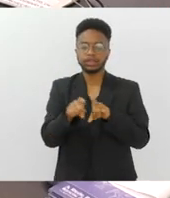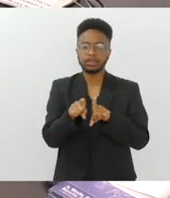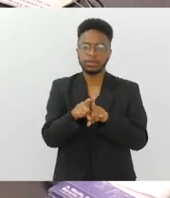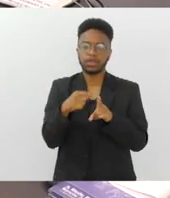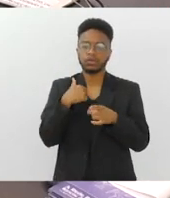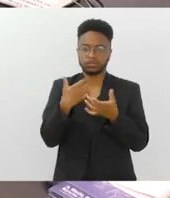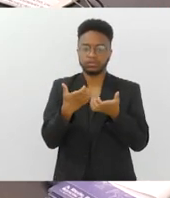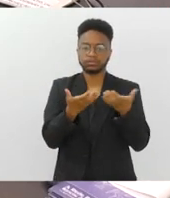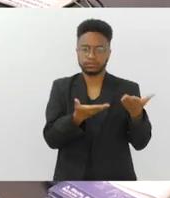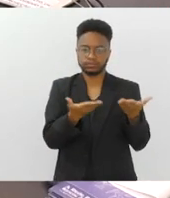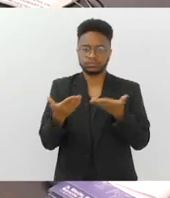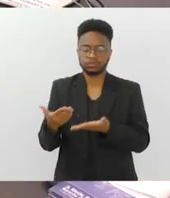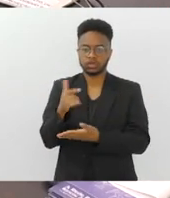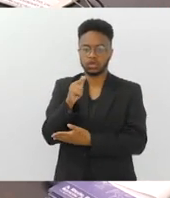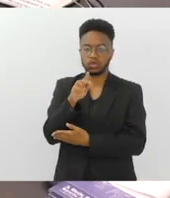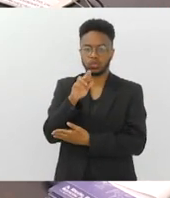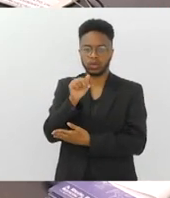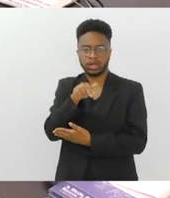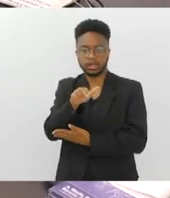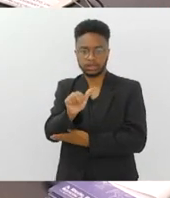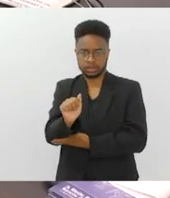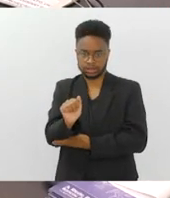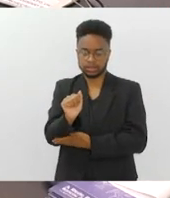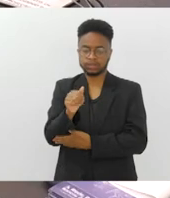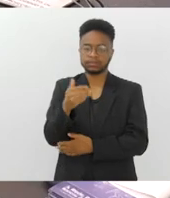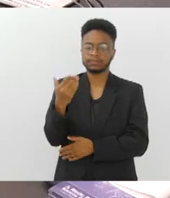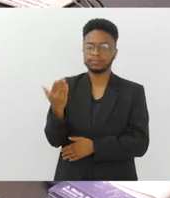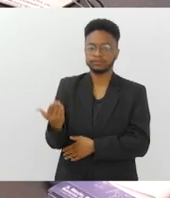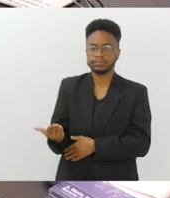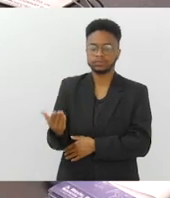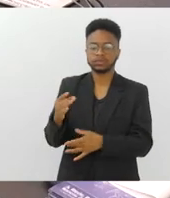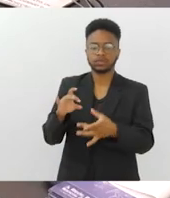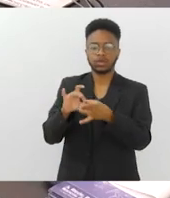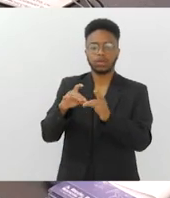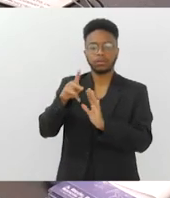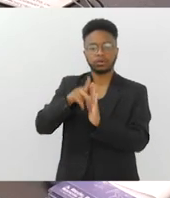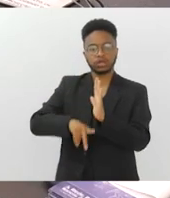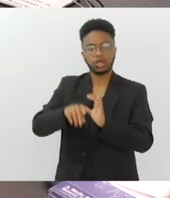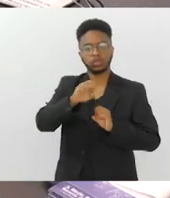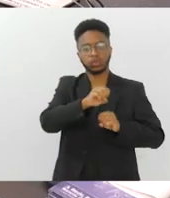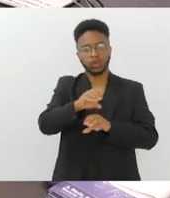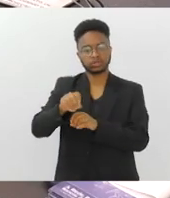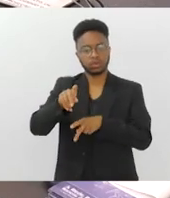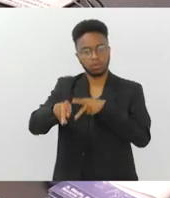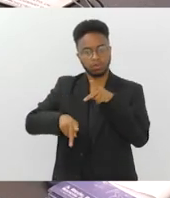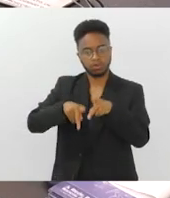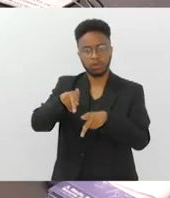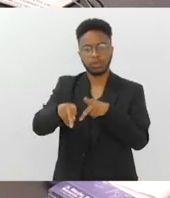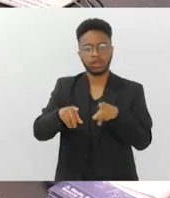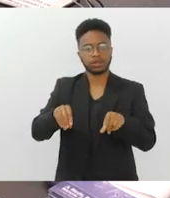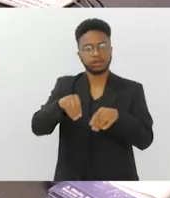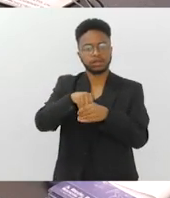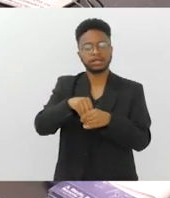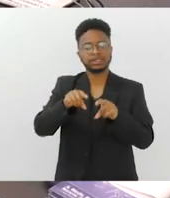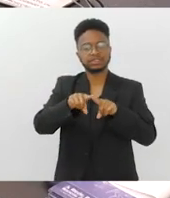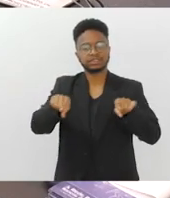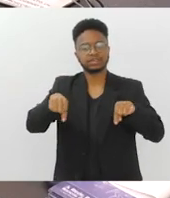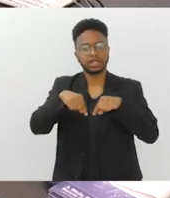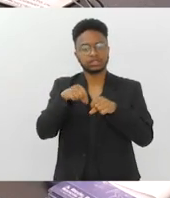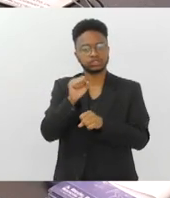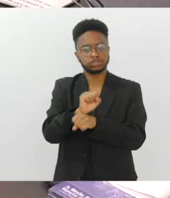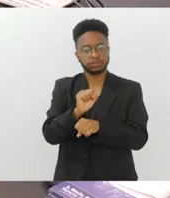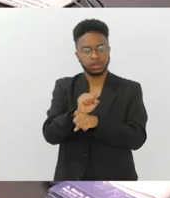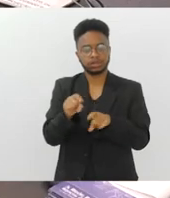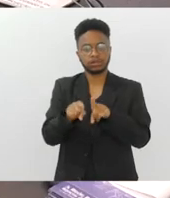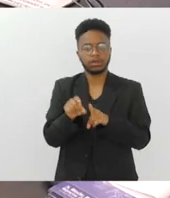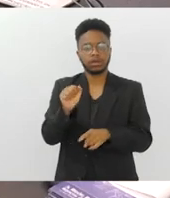a senhora Luana Rodrigues da Silva, que é do Projeto de Educação Popular em Sala de Espera Ambulatórios,